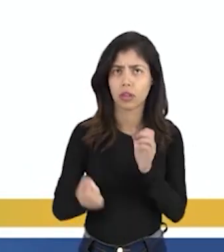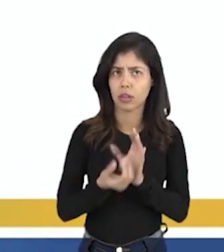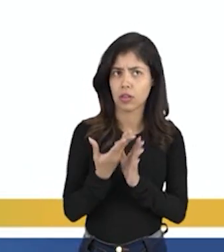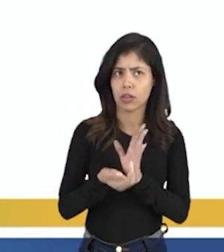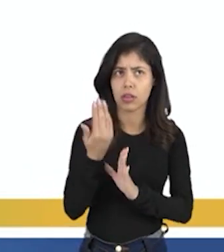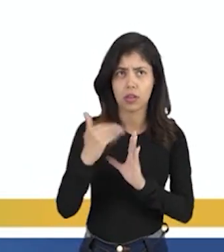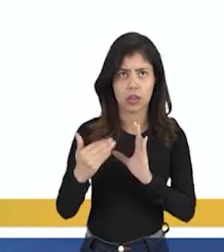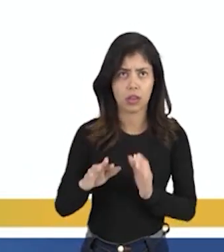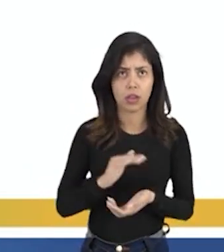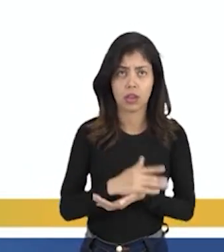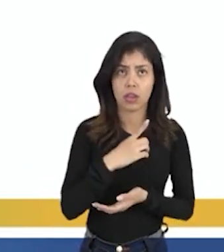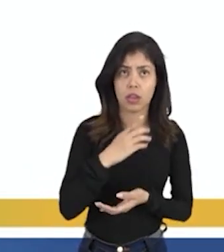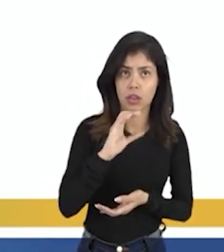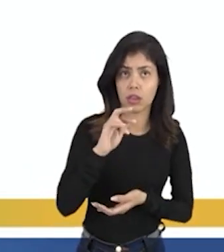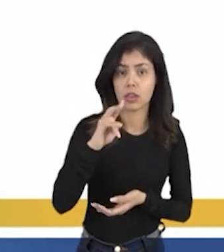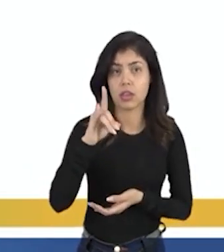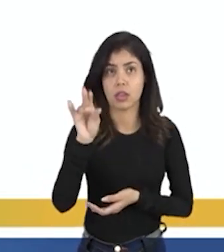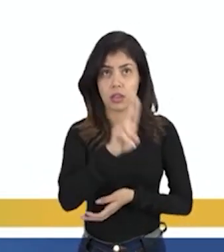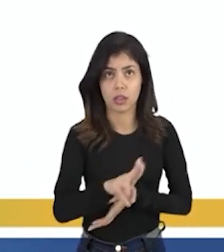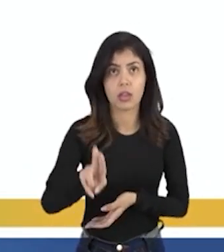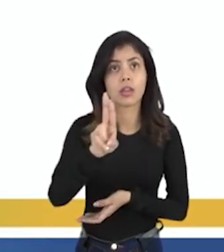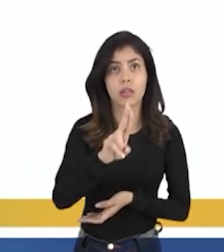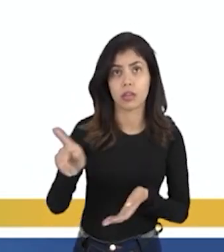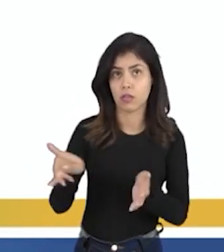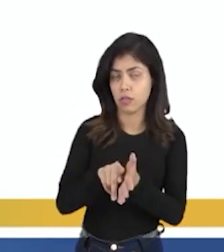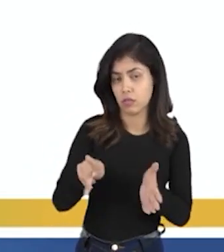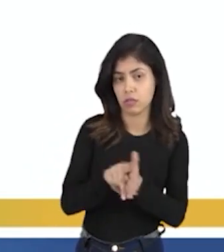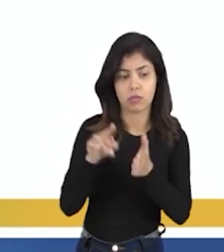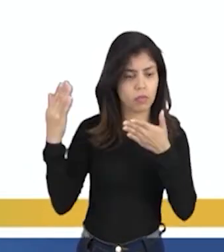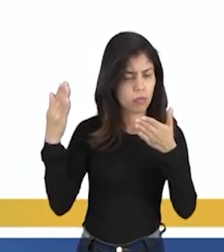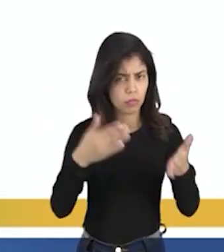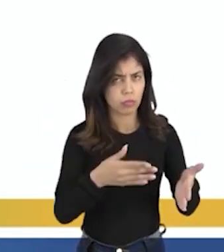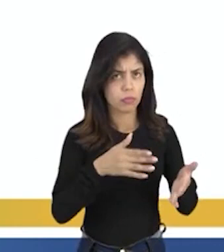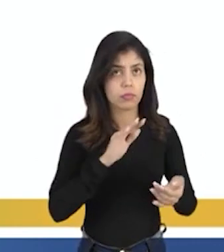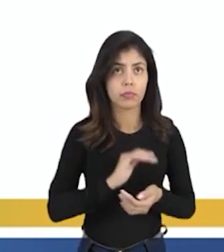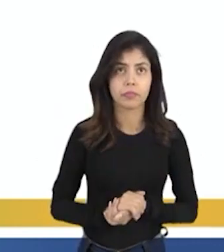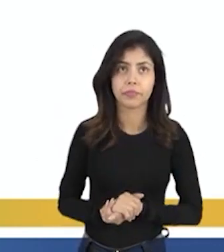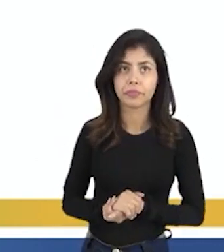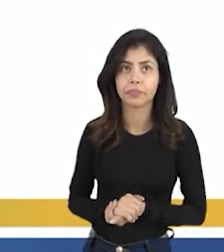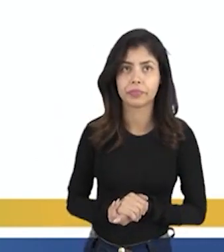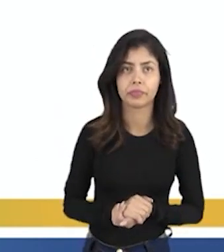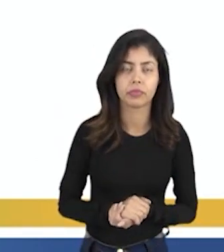a mensagem, sendo o código utilizado o seu próprio objeto.